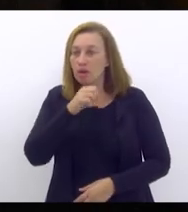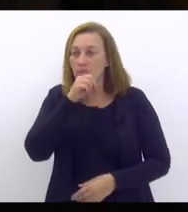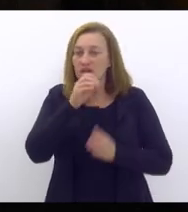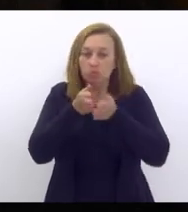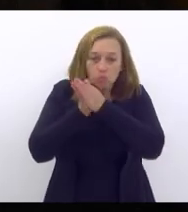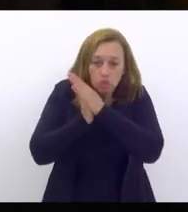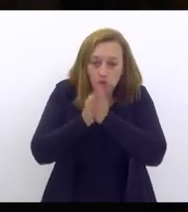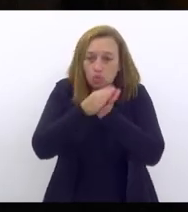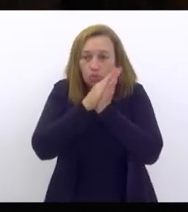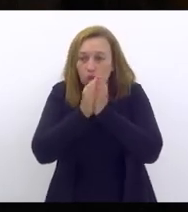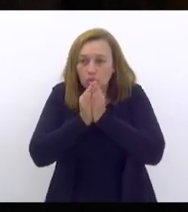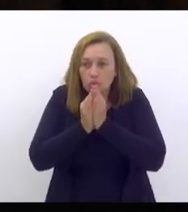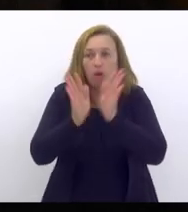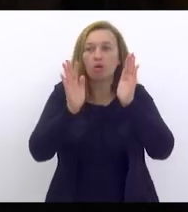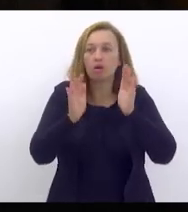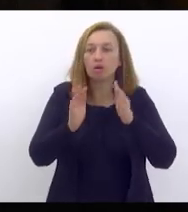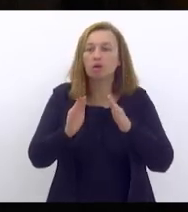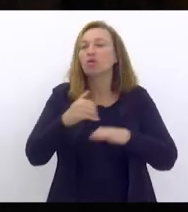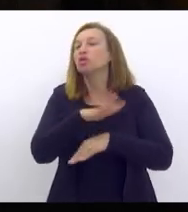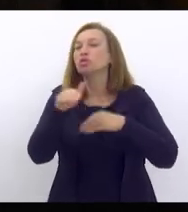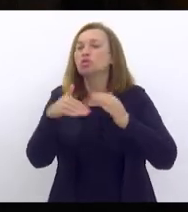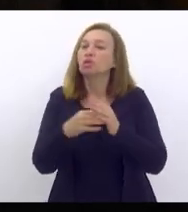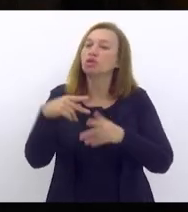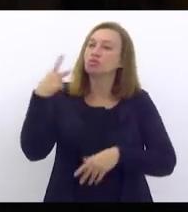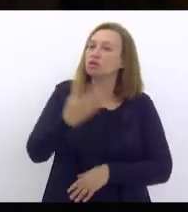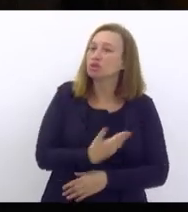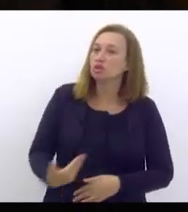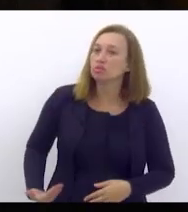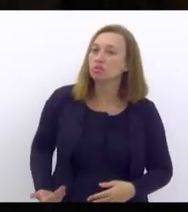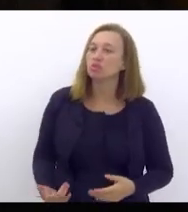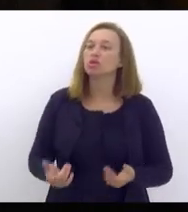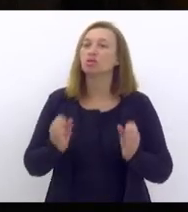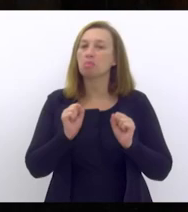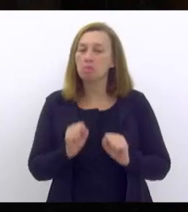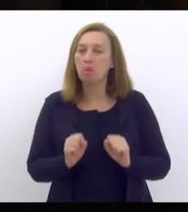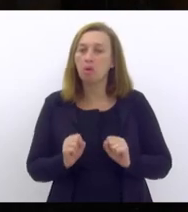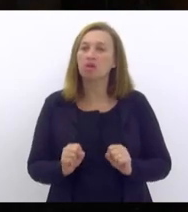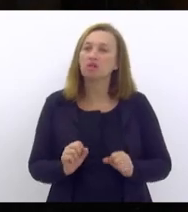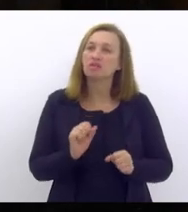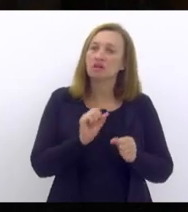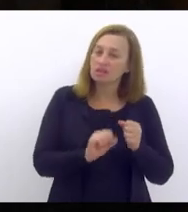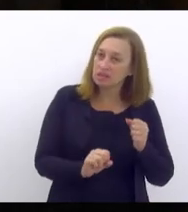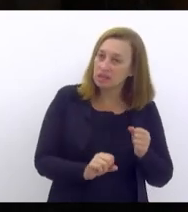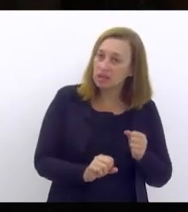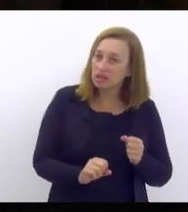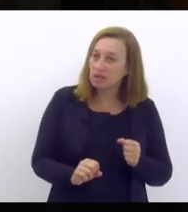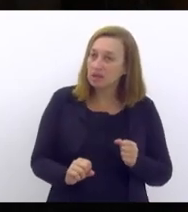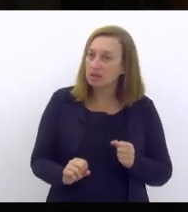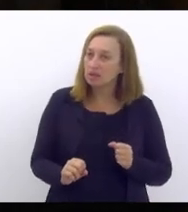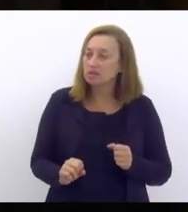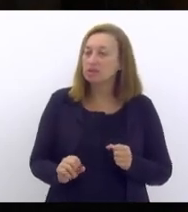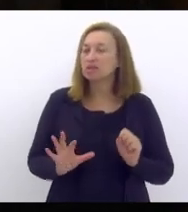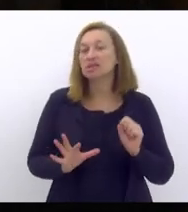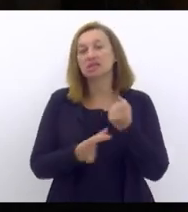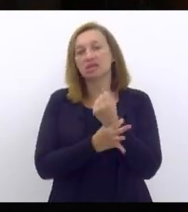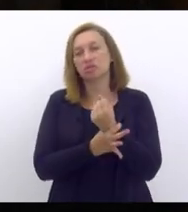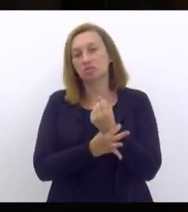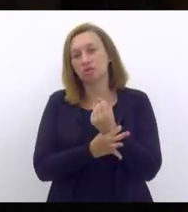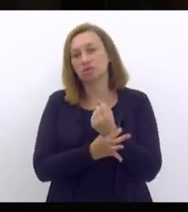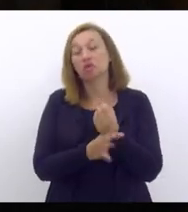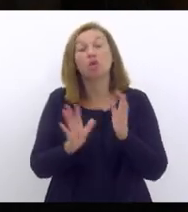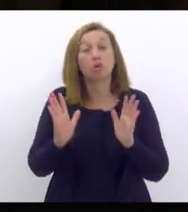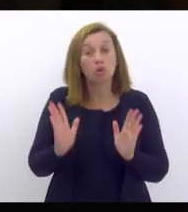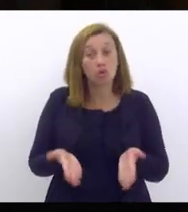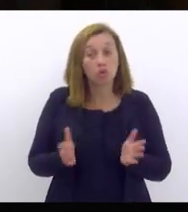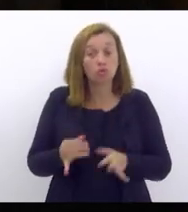santo sobre todas as políticas públicas que a gente pode e deve fazer para que se garanta que